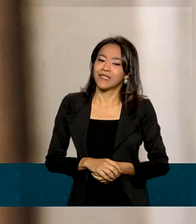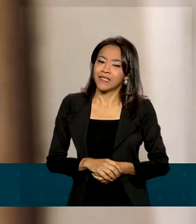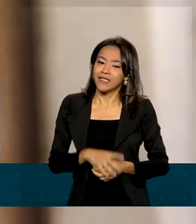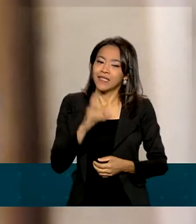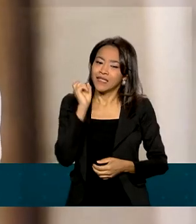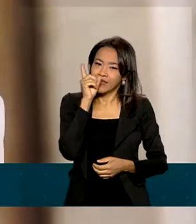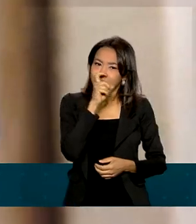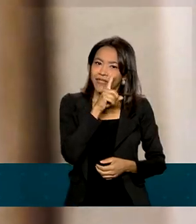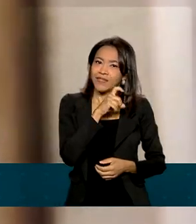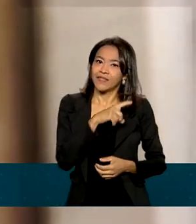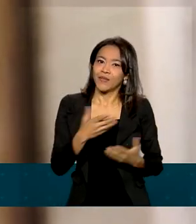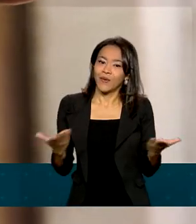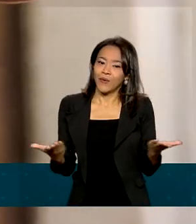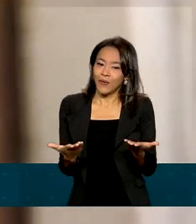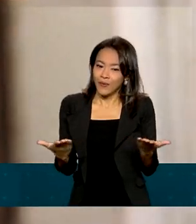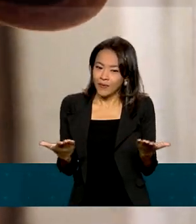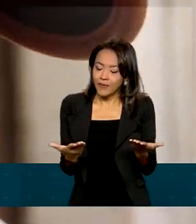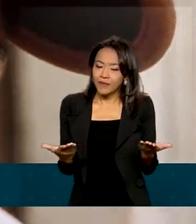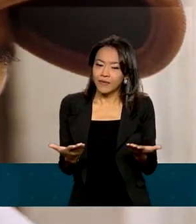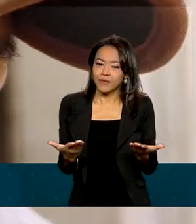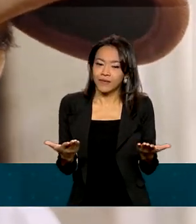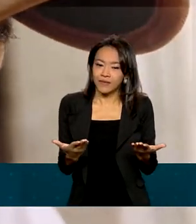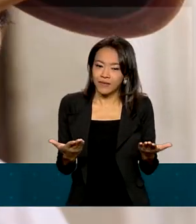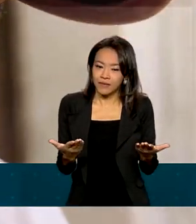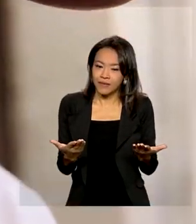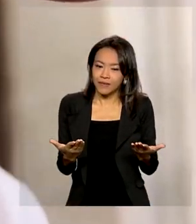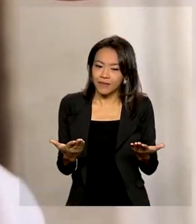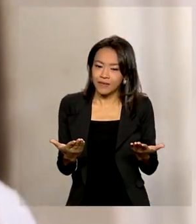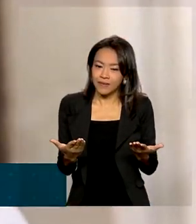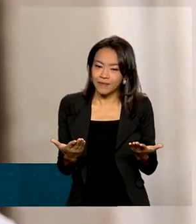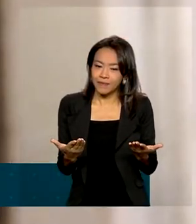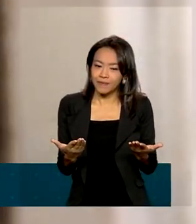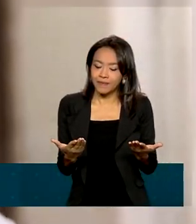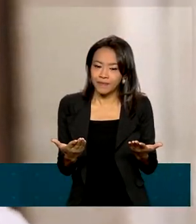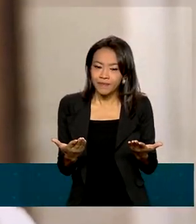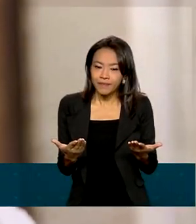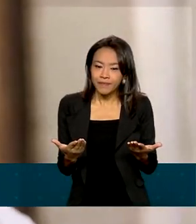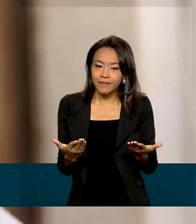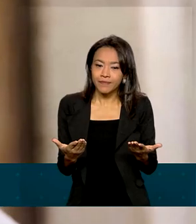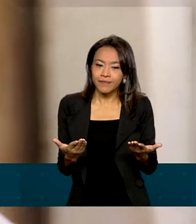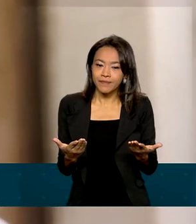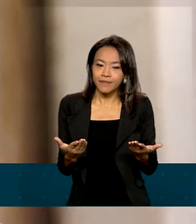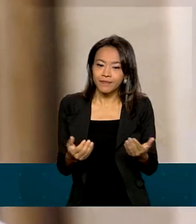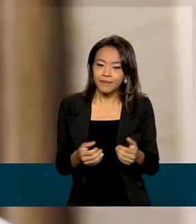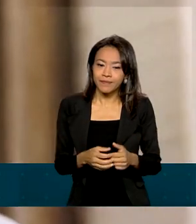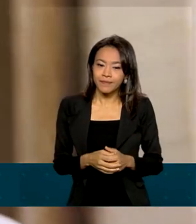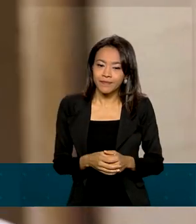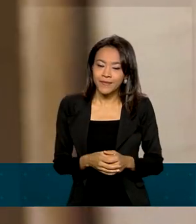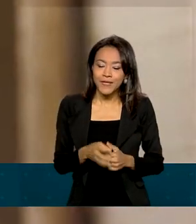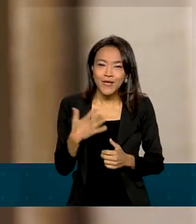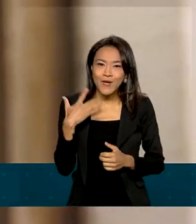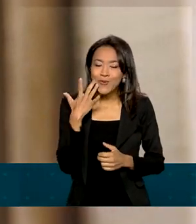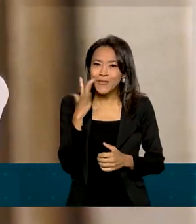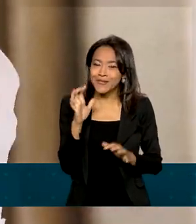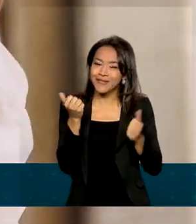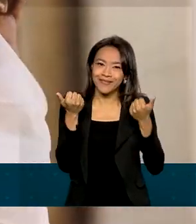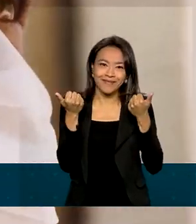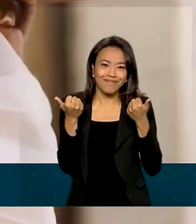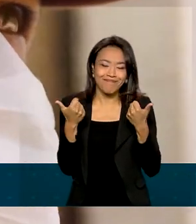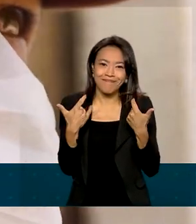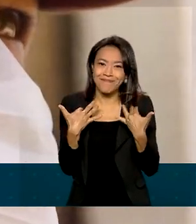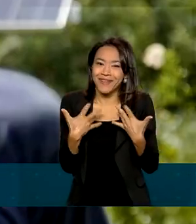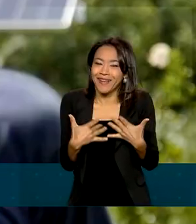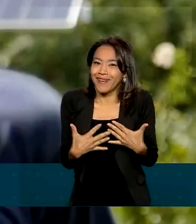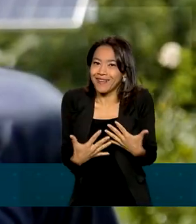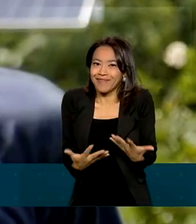difícil hoje em dia de ter com ciúme nem sei nem como explicar assim eu